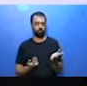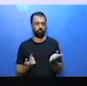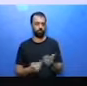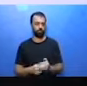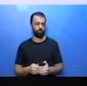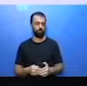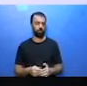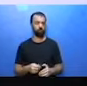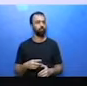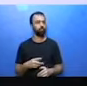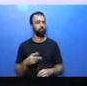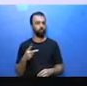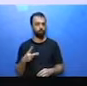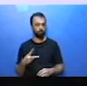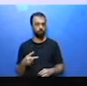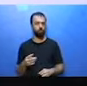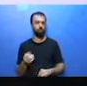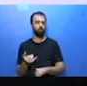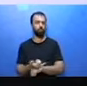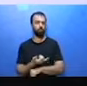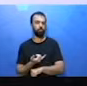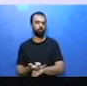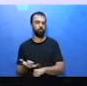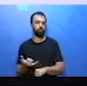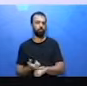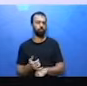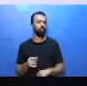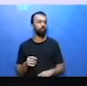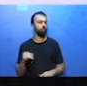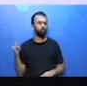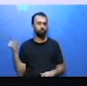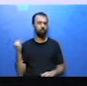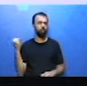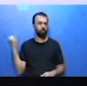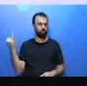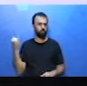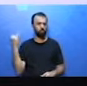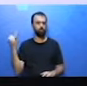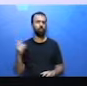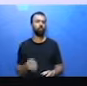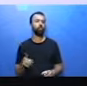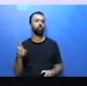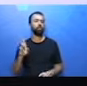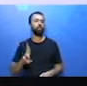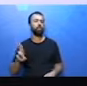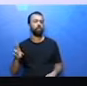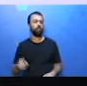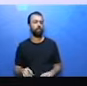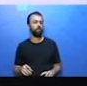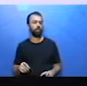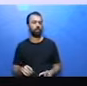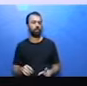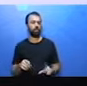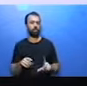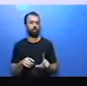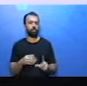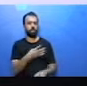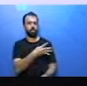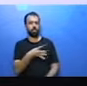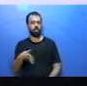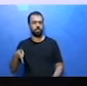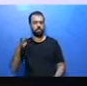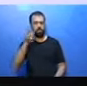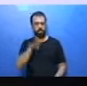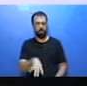duas abordagens muito importante uma levando em consideração as tabelas e gráficos e as a outra com